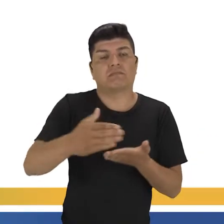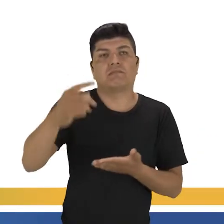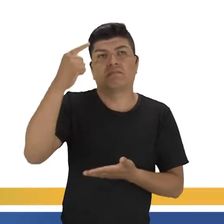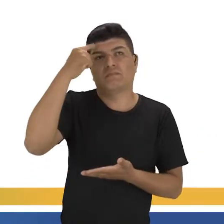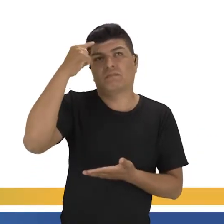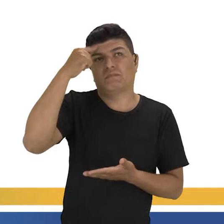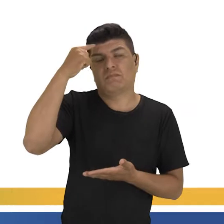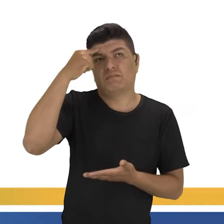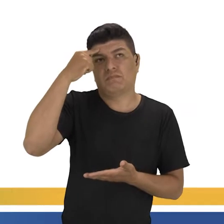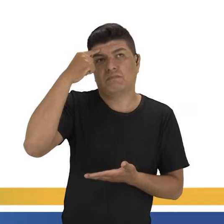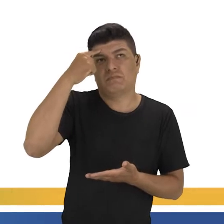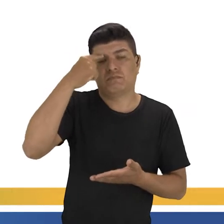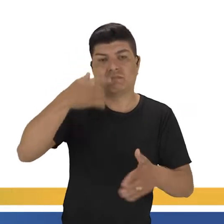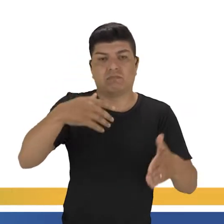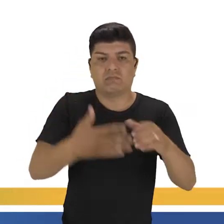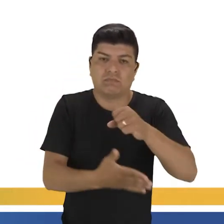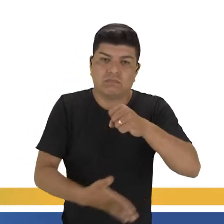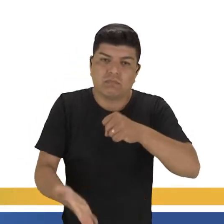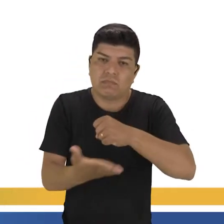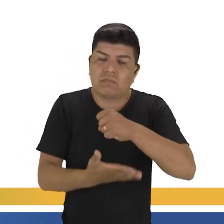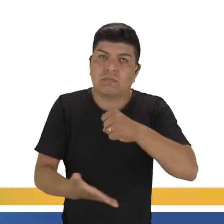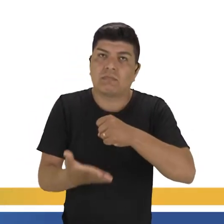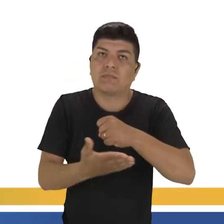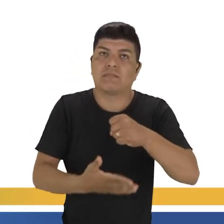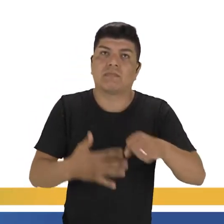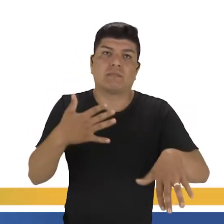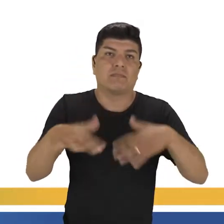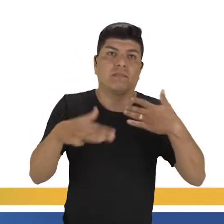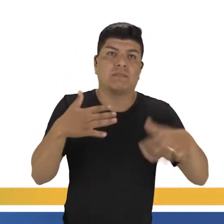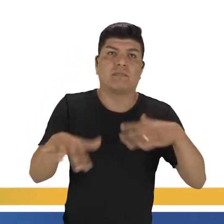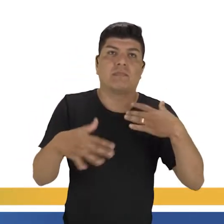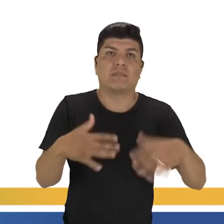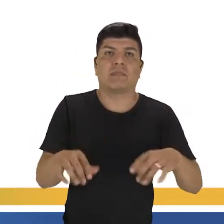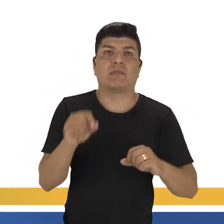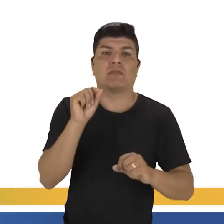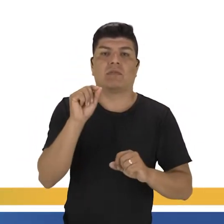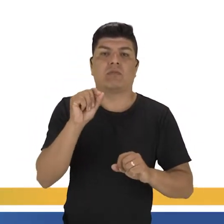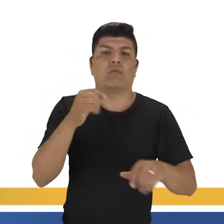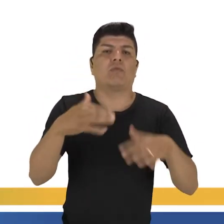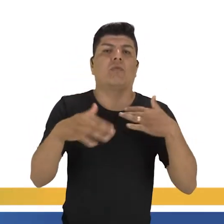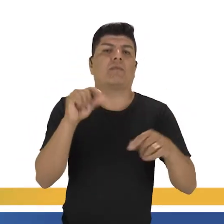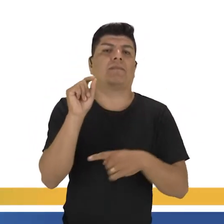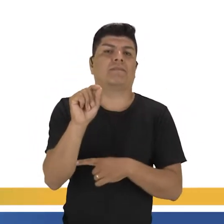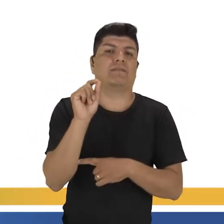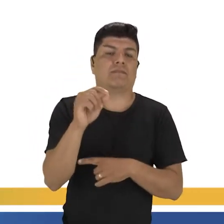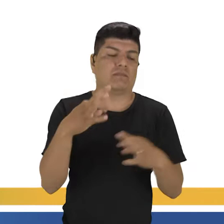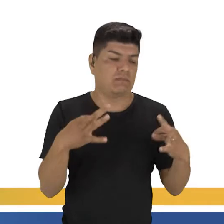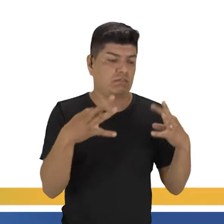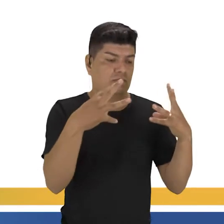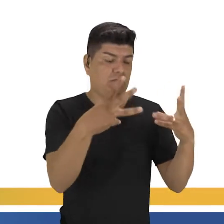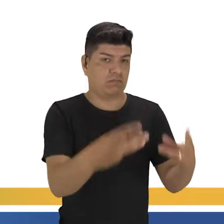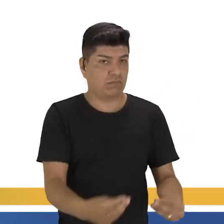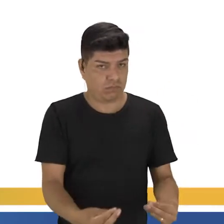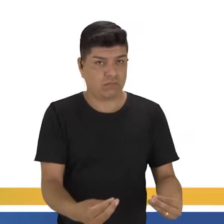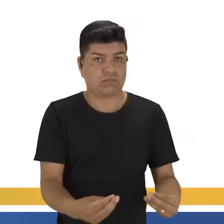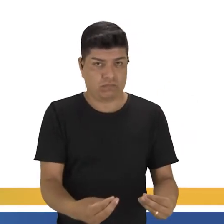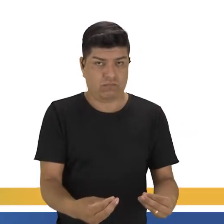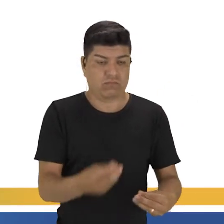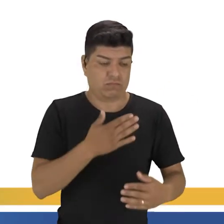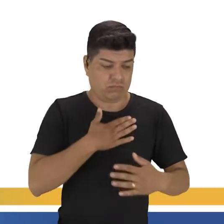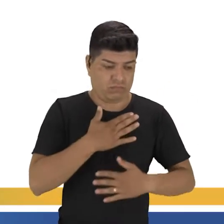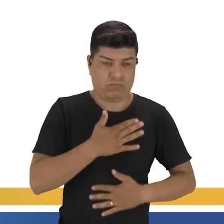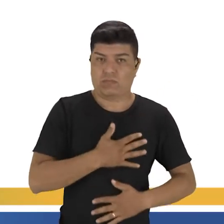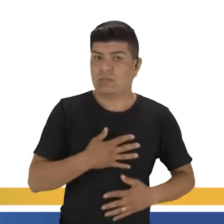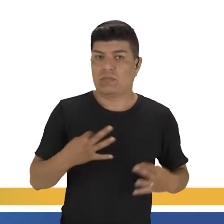princípios básicos do movimento. Primeiro princípio, o que se move, ou seja, com todo e em todas as partes